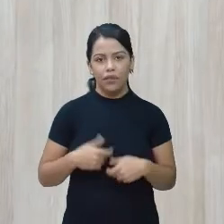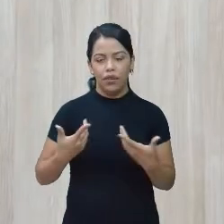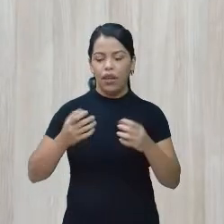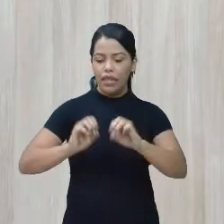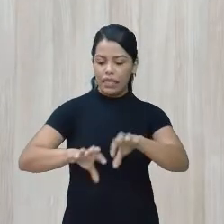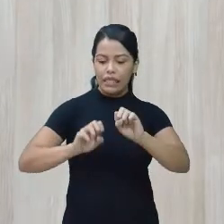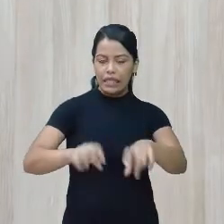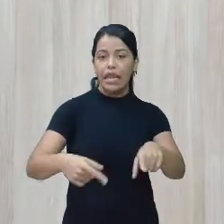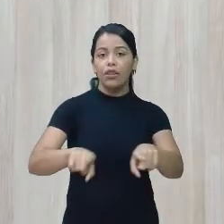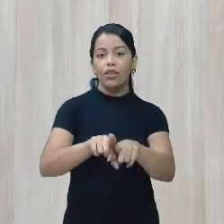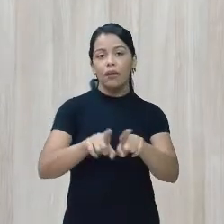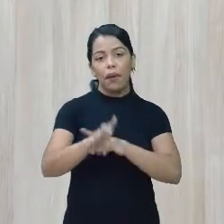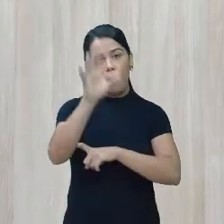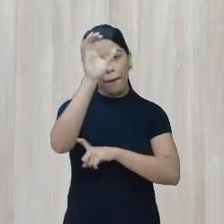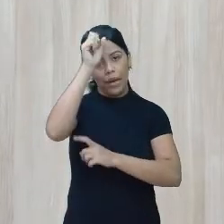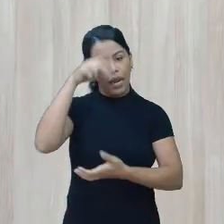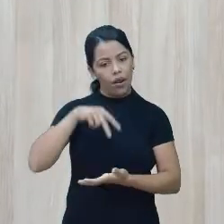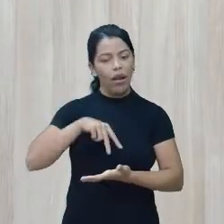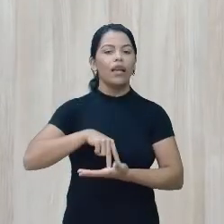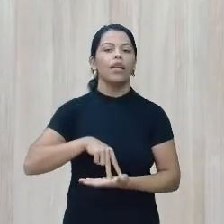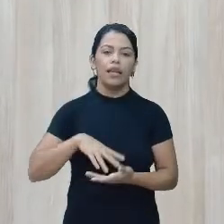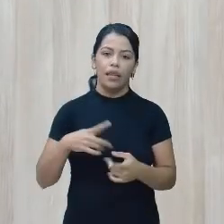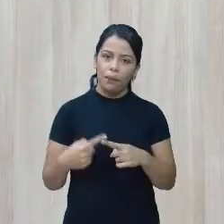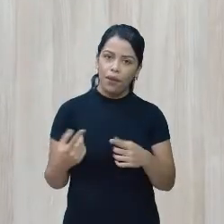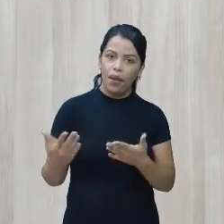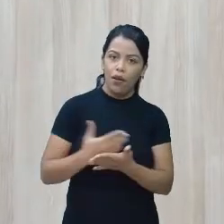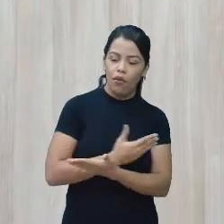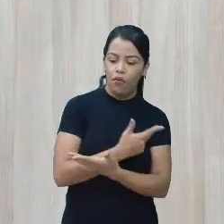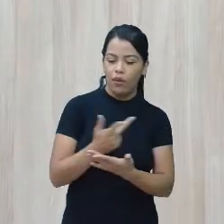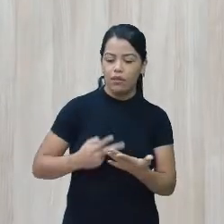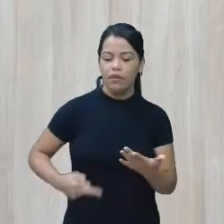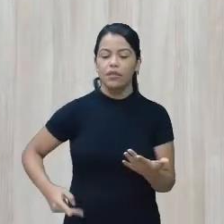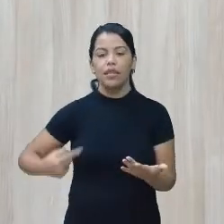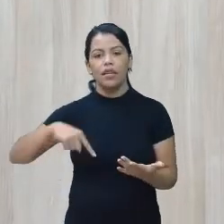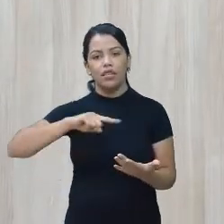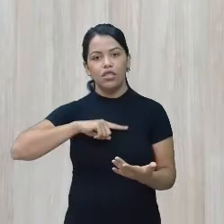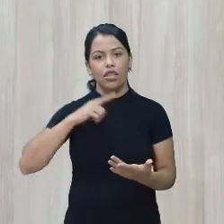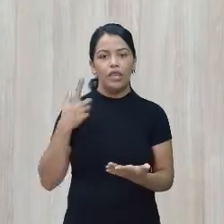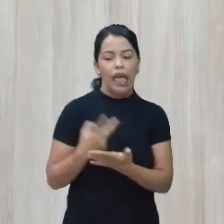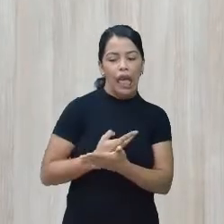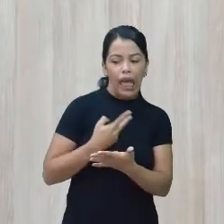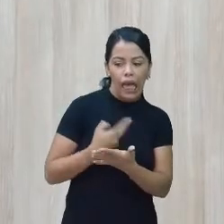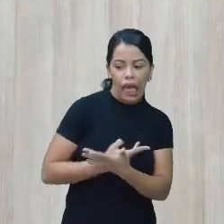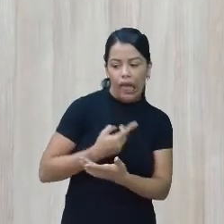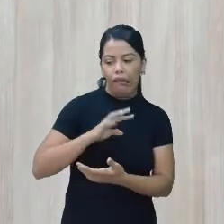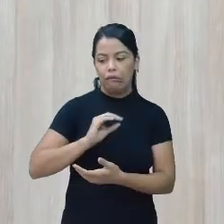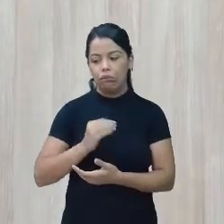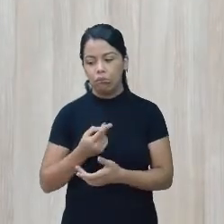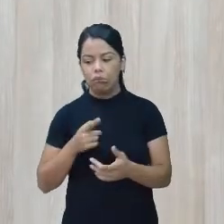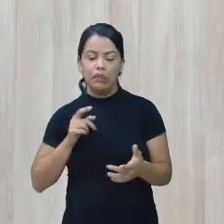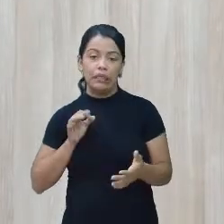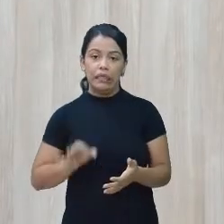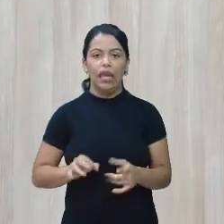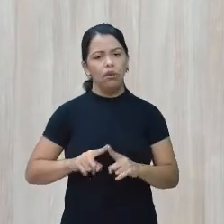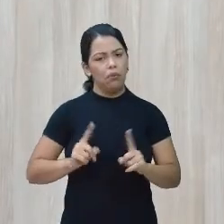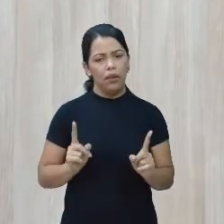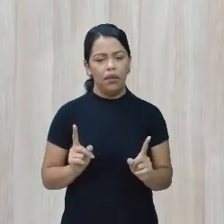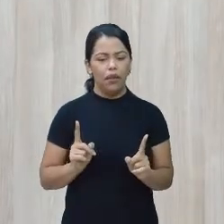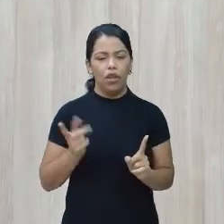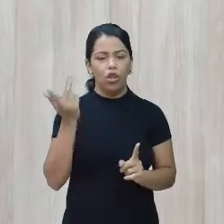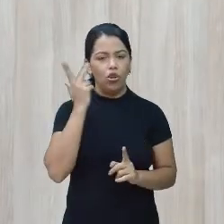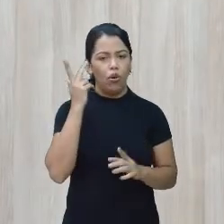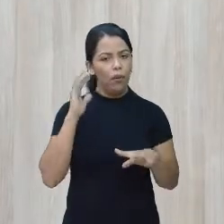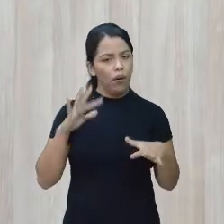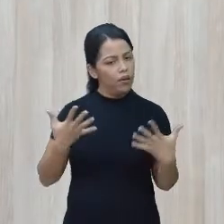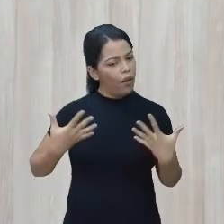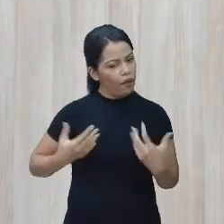ensinando, aprendendo a estar aqui também, então às vezes a gente está ali errando, acertando, mas é assim. Então, vamos